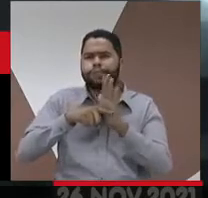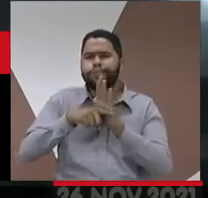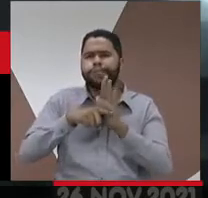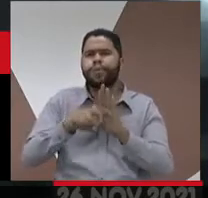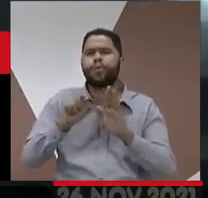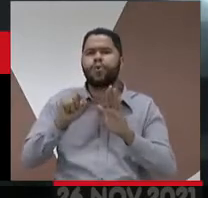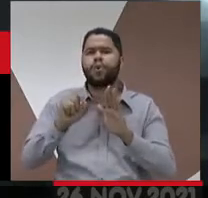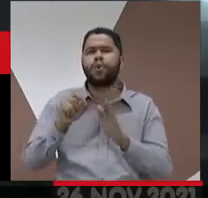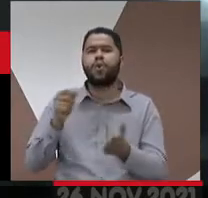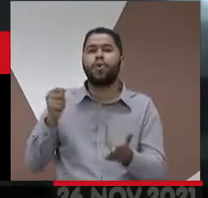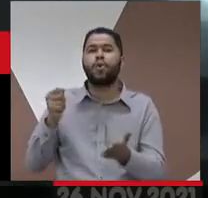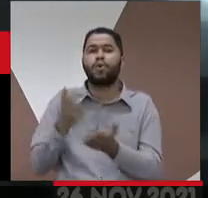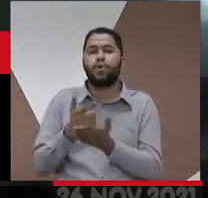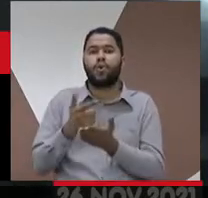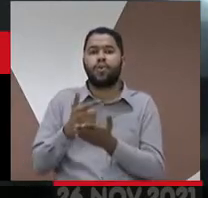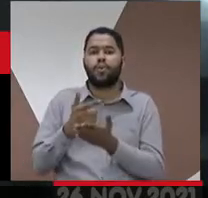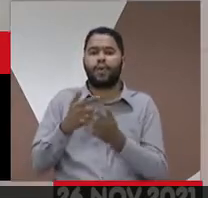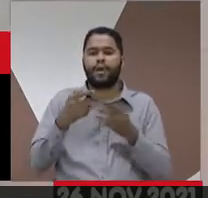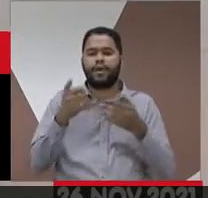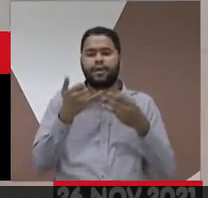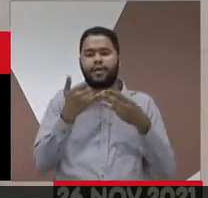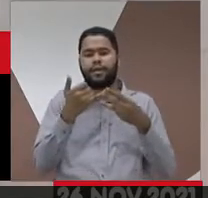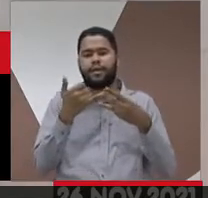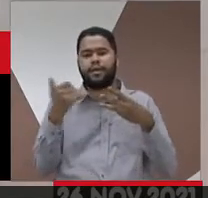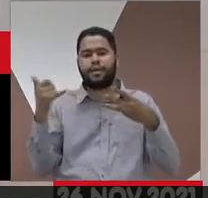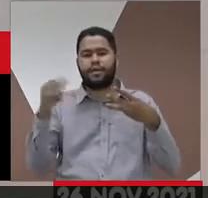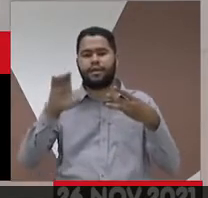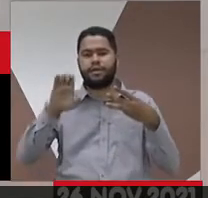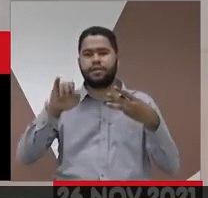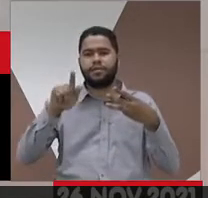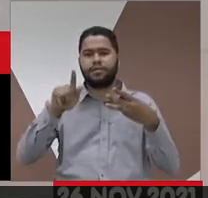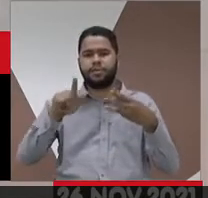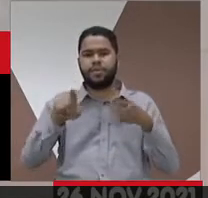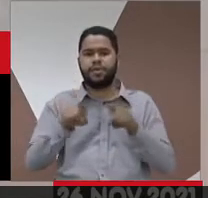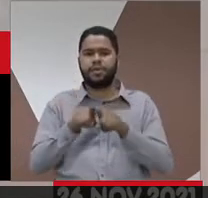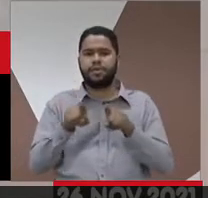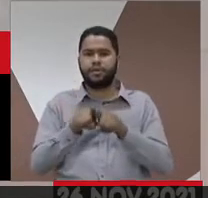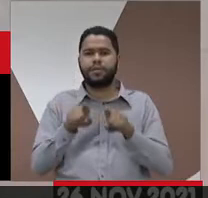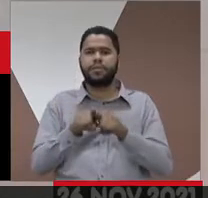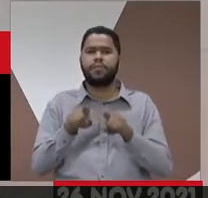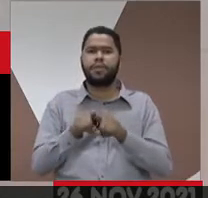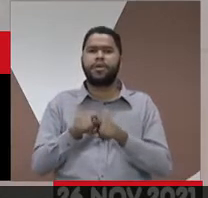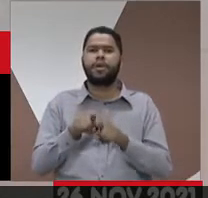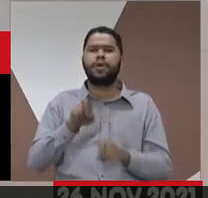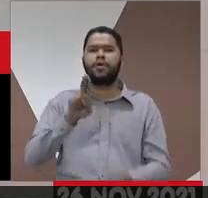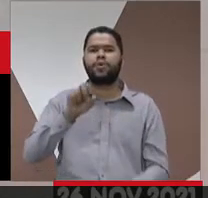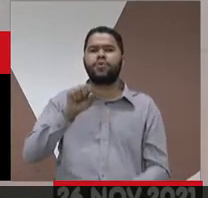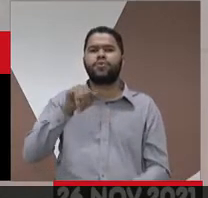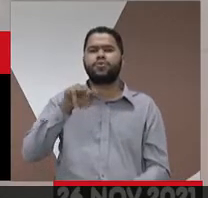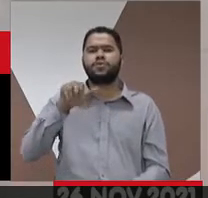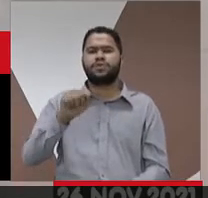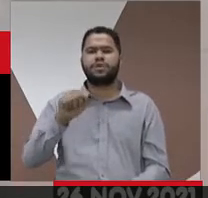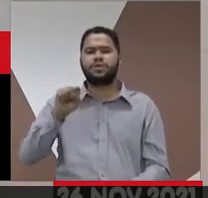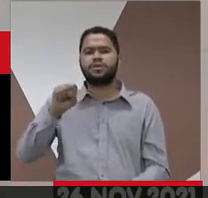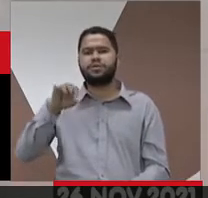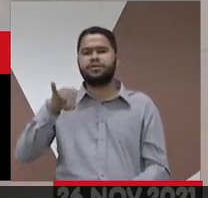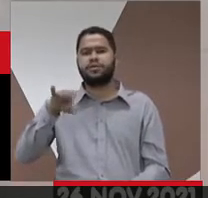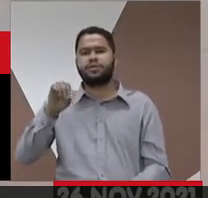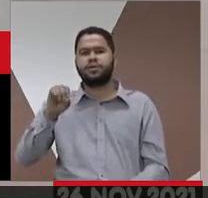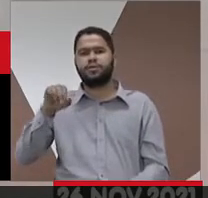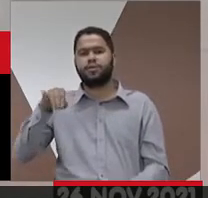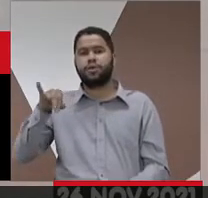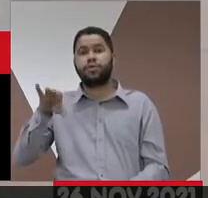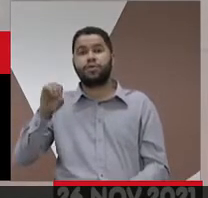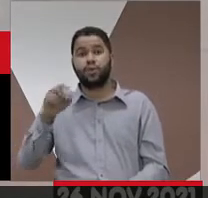a compra da CEMIG, da participação da Andrade Gutierrez na usina Santo Antônio. Aí você vai ver